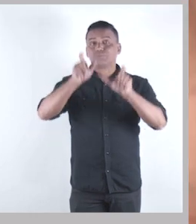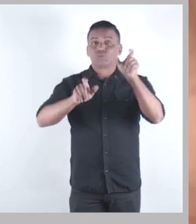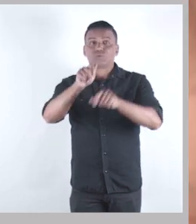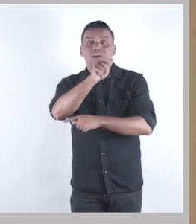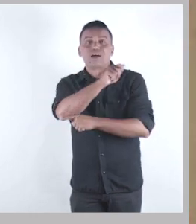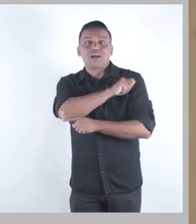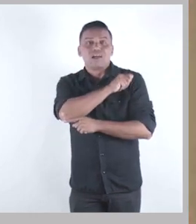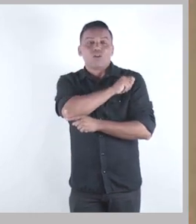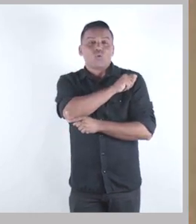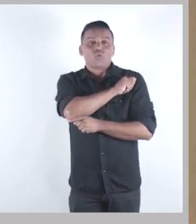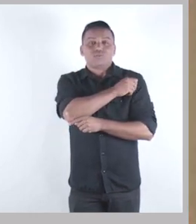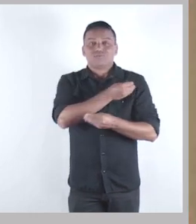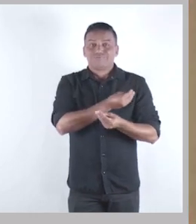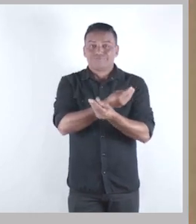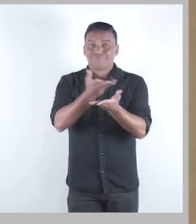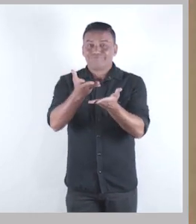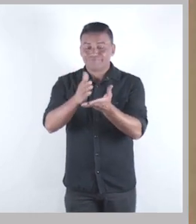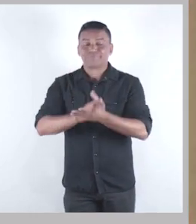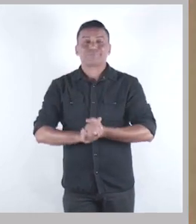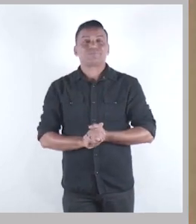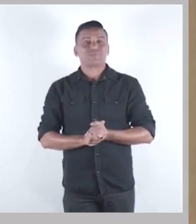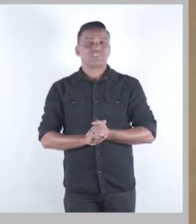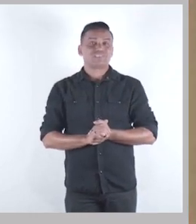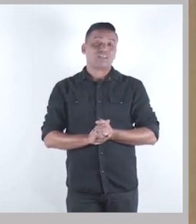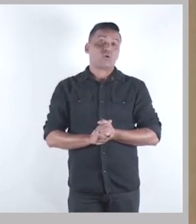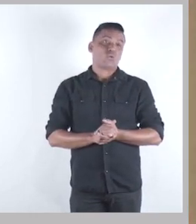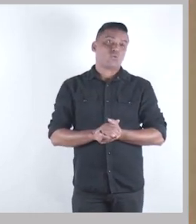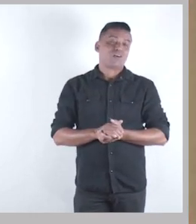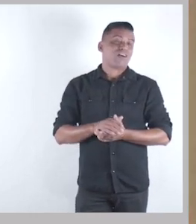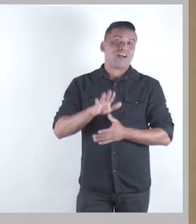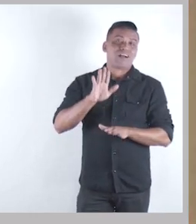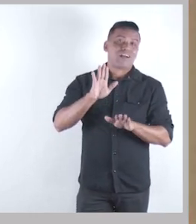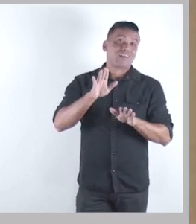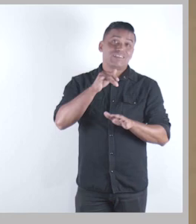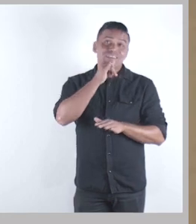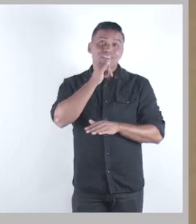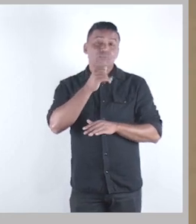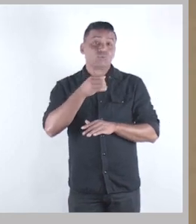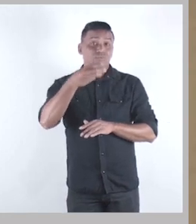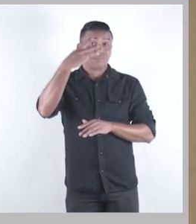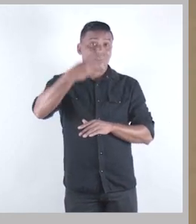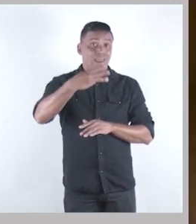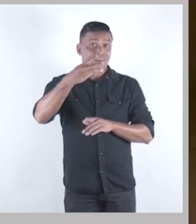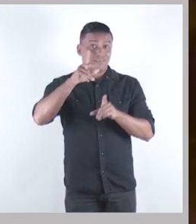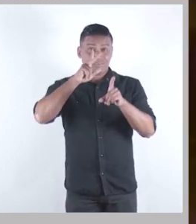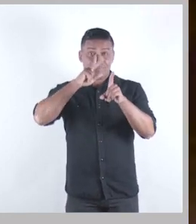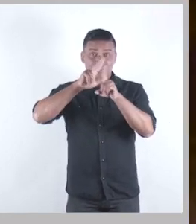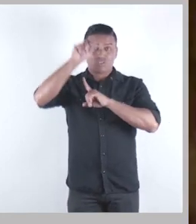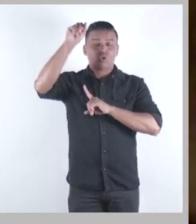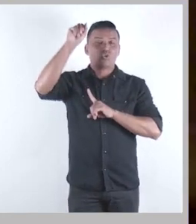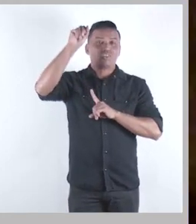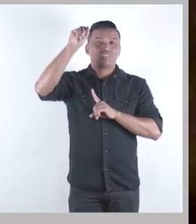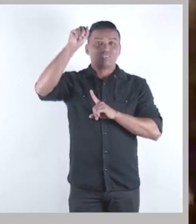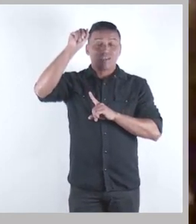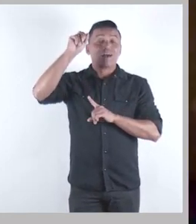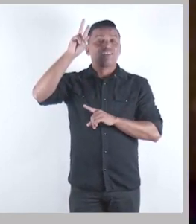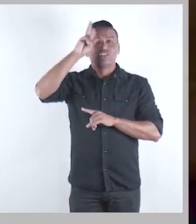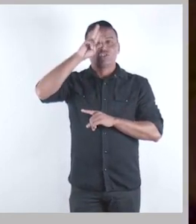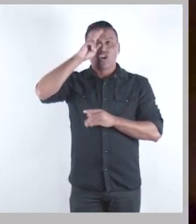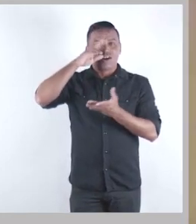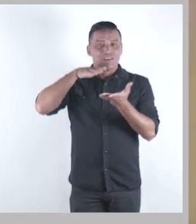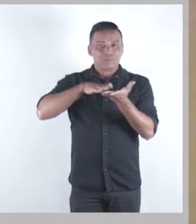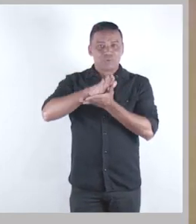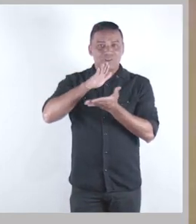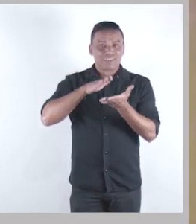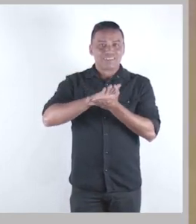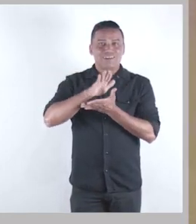tivessem mandado, e ali apareciam 3 vencedores. Então, os 3 vencedores eram sempre publicados numa brochura. E